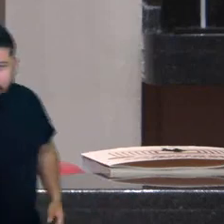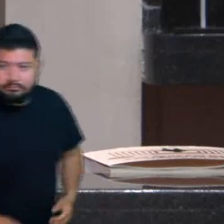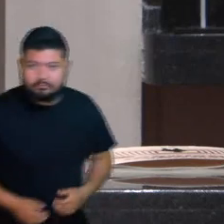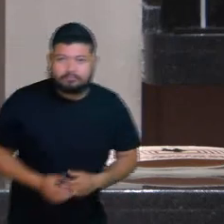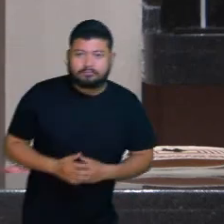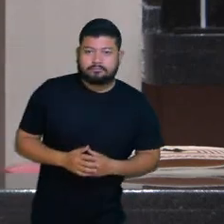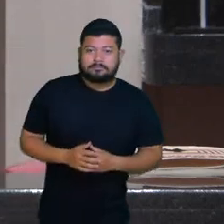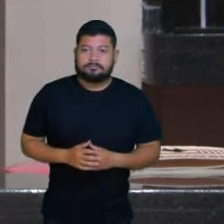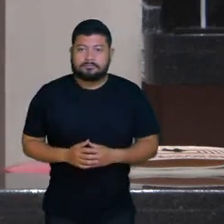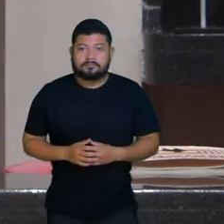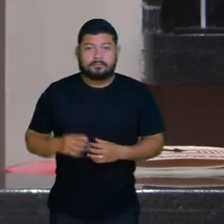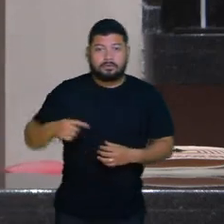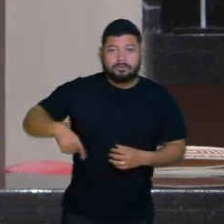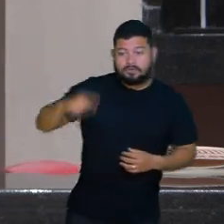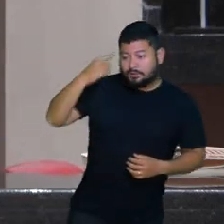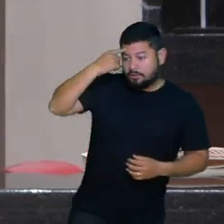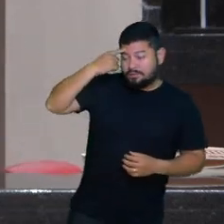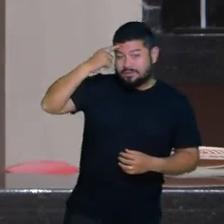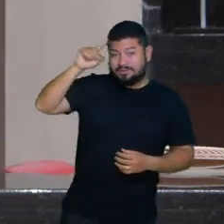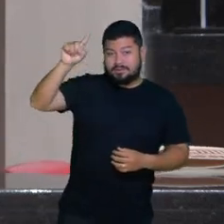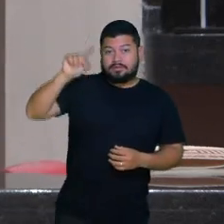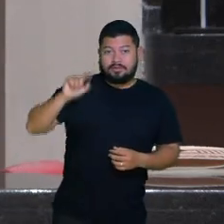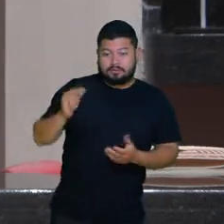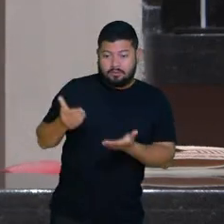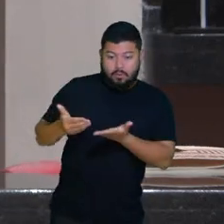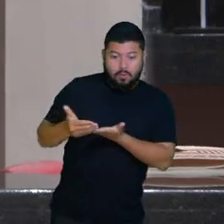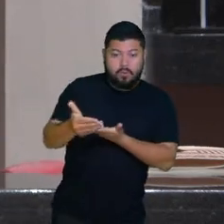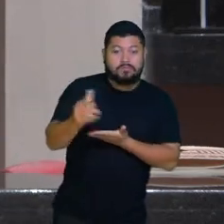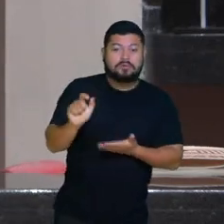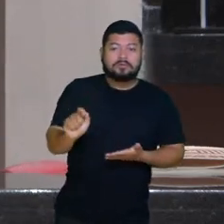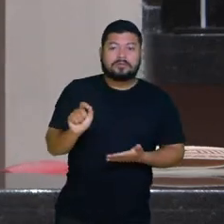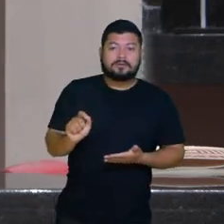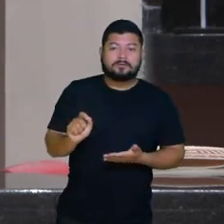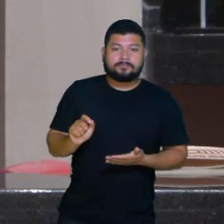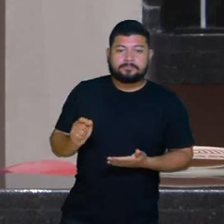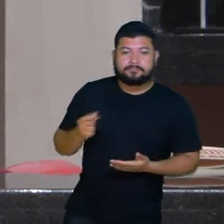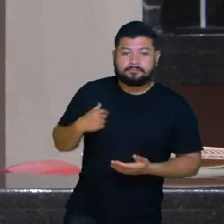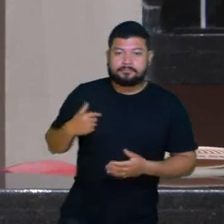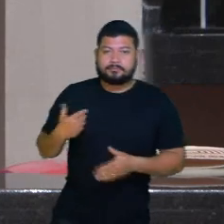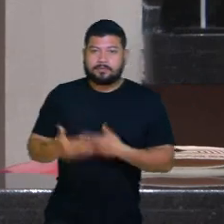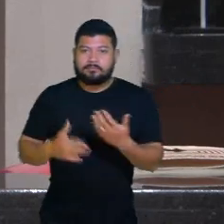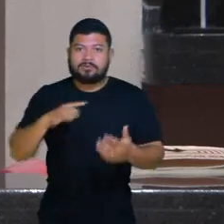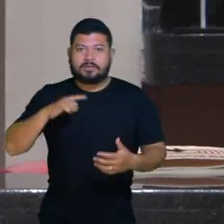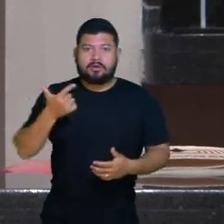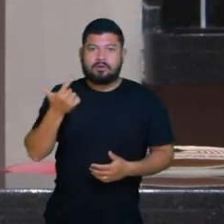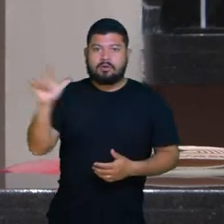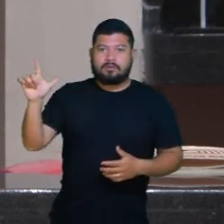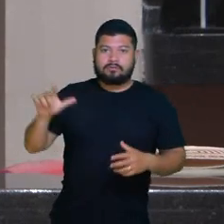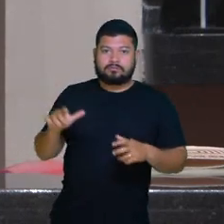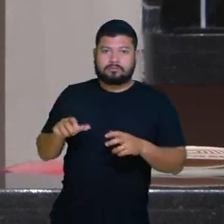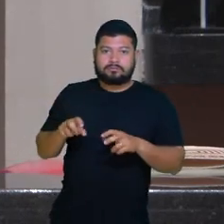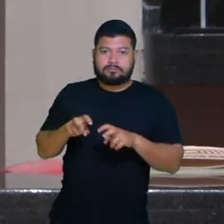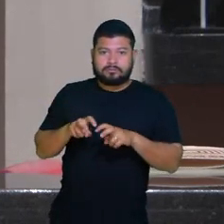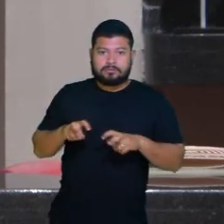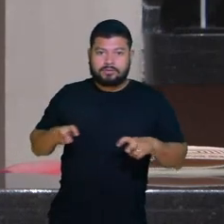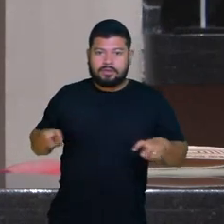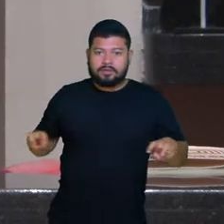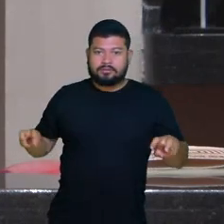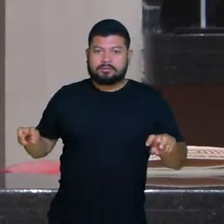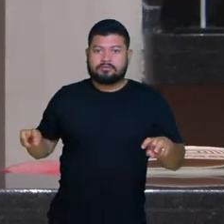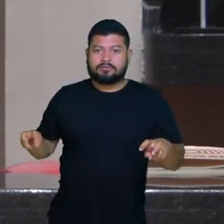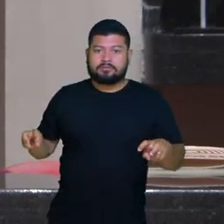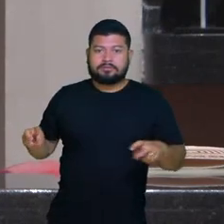eh Inicial é que a partir de depois vocês TM outra mesa né desta última mesa nós